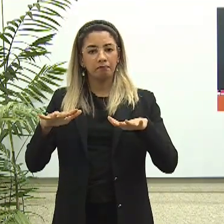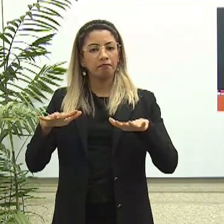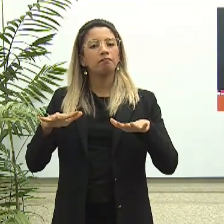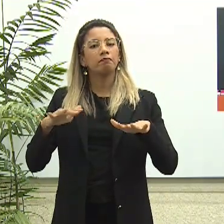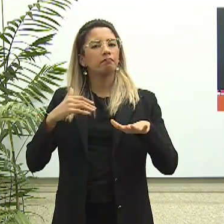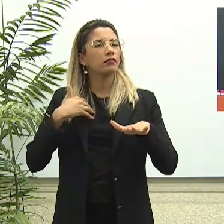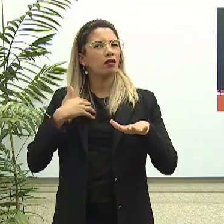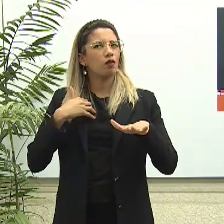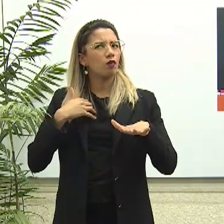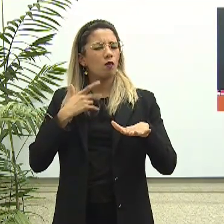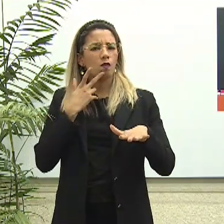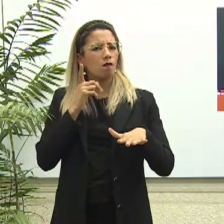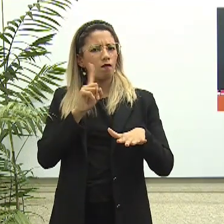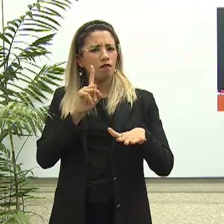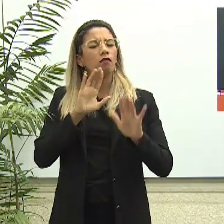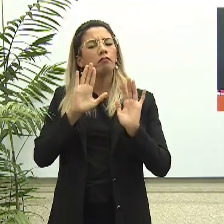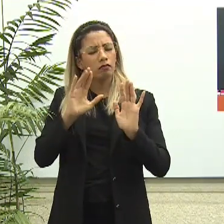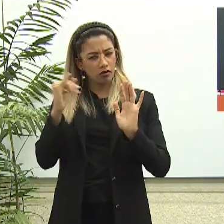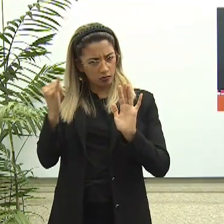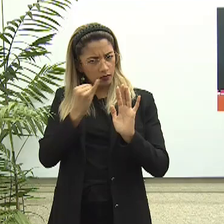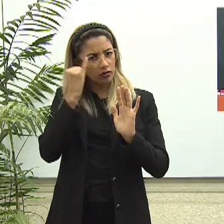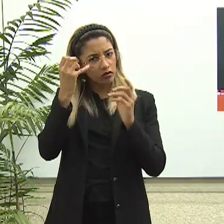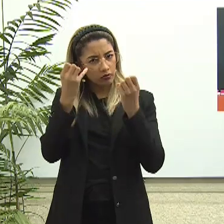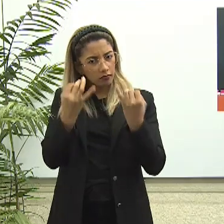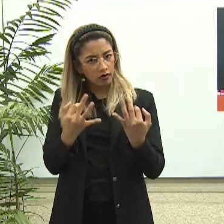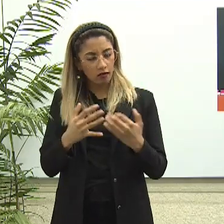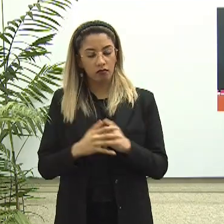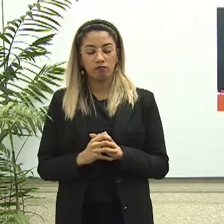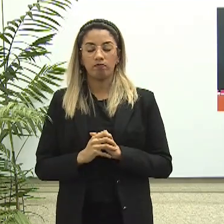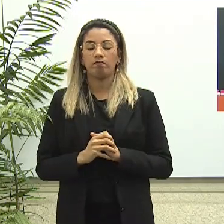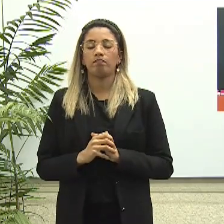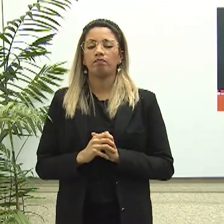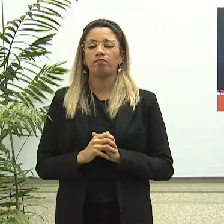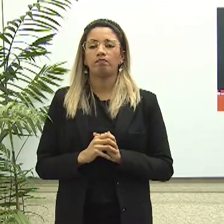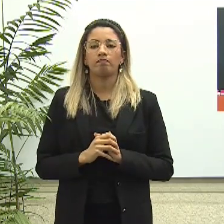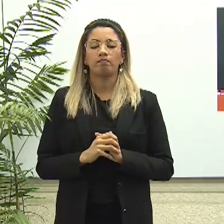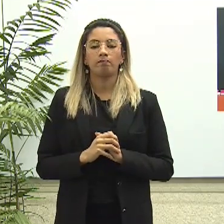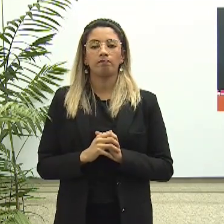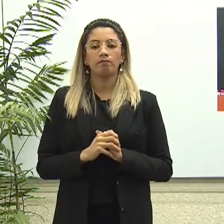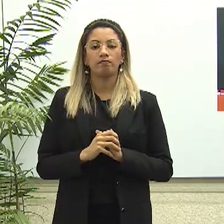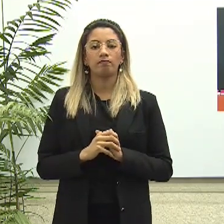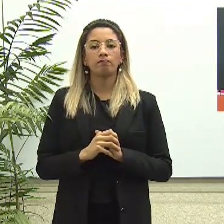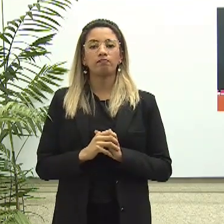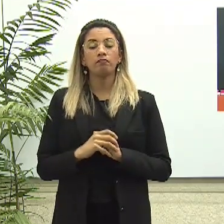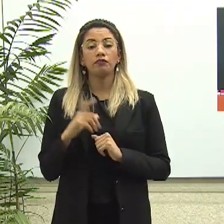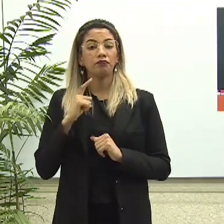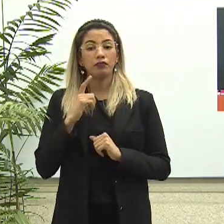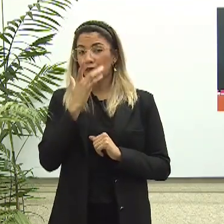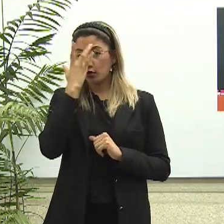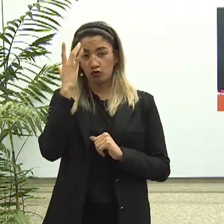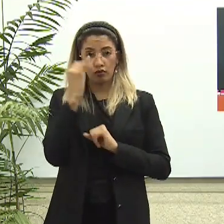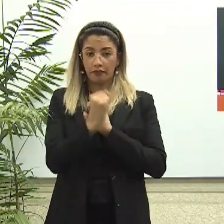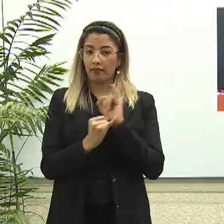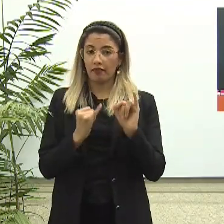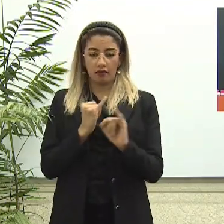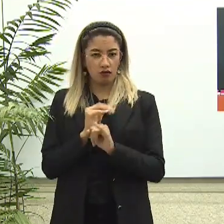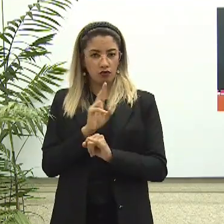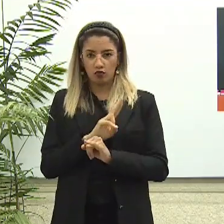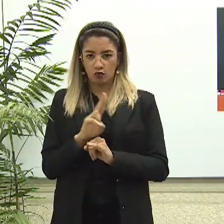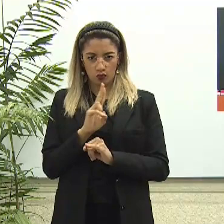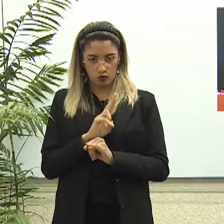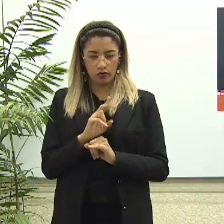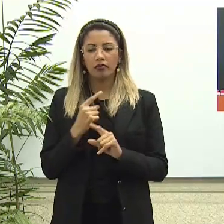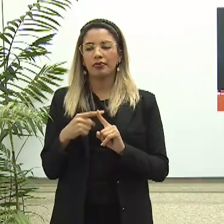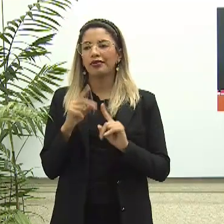mas acho que é importante enfatizar aqui antes de passar a palavra os desconectados nós falamos muito